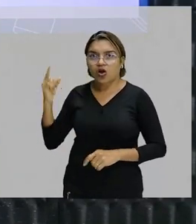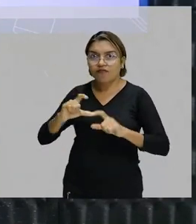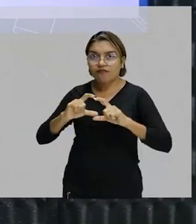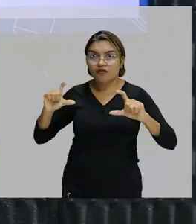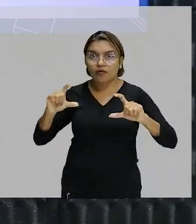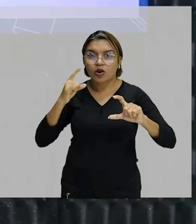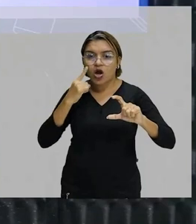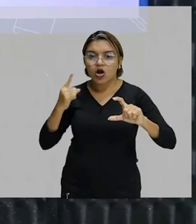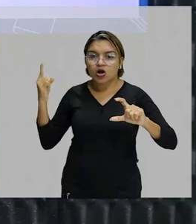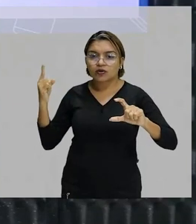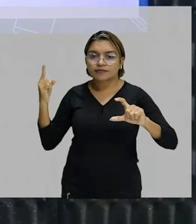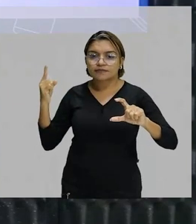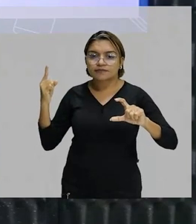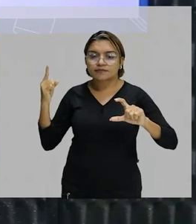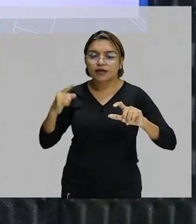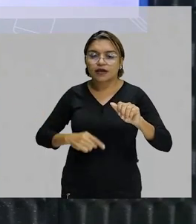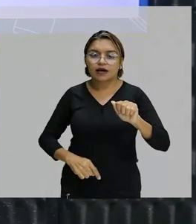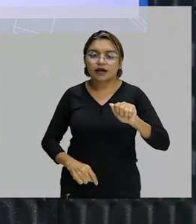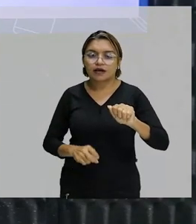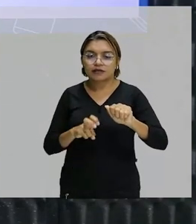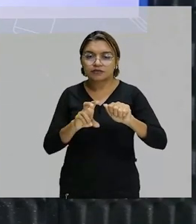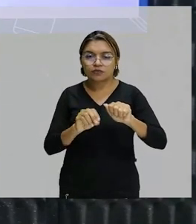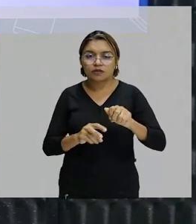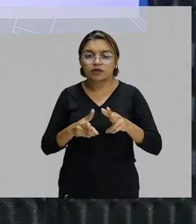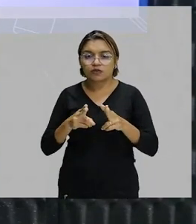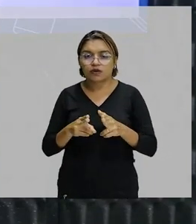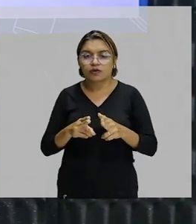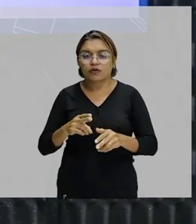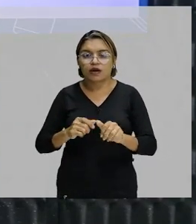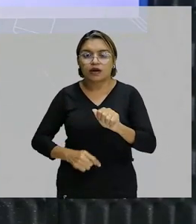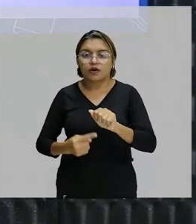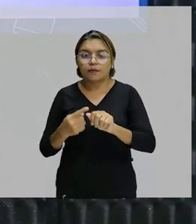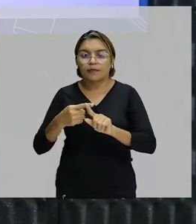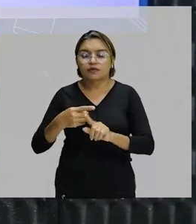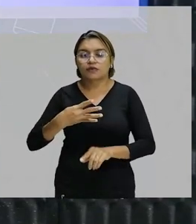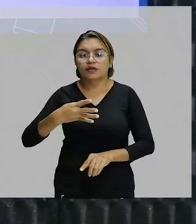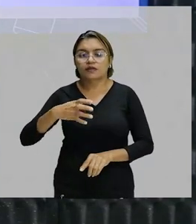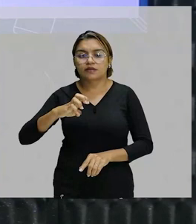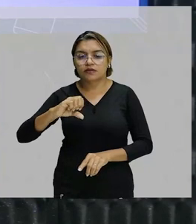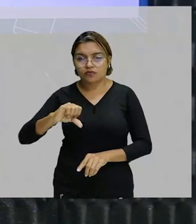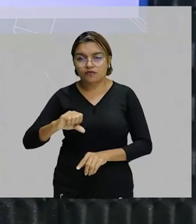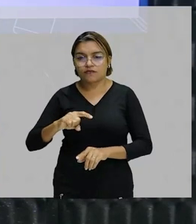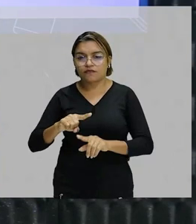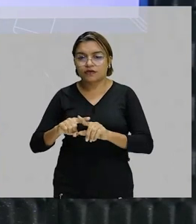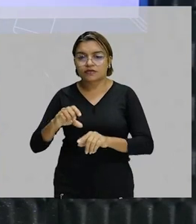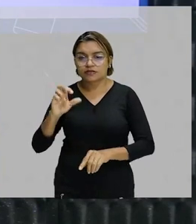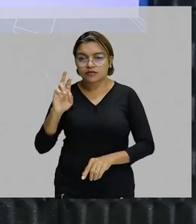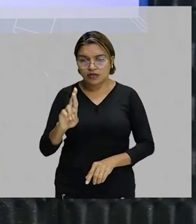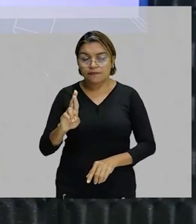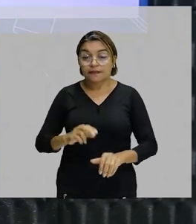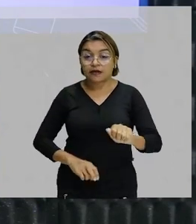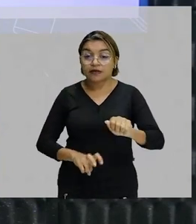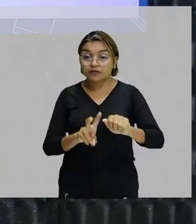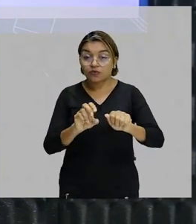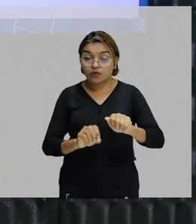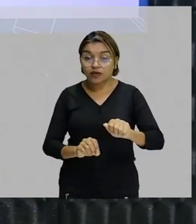a50 e já substituo a50 = 1 + 49 X R a50 vai ser o 1 que é o